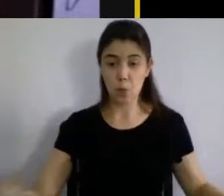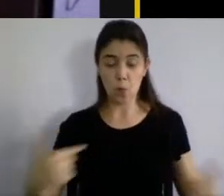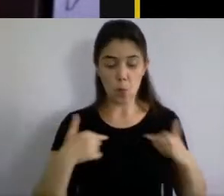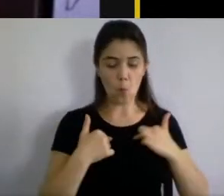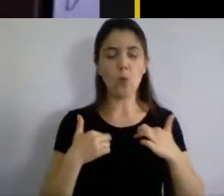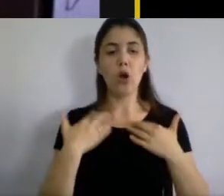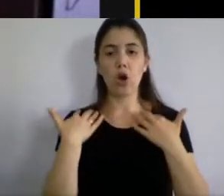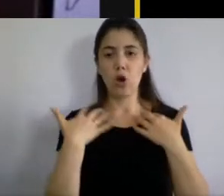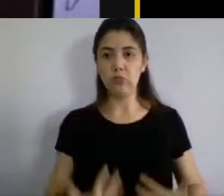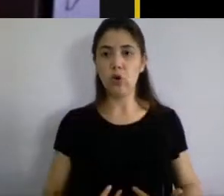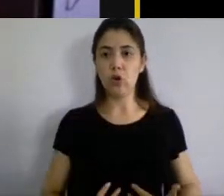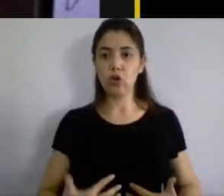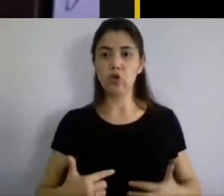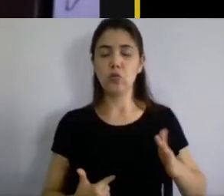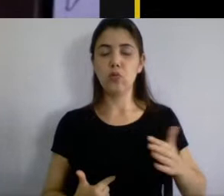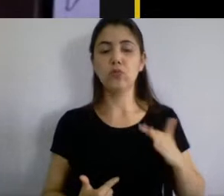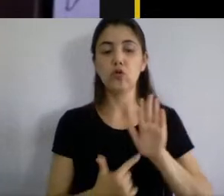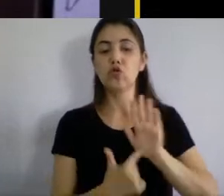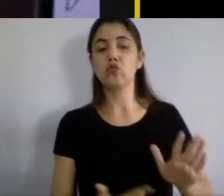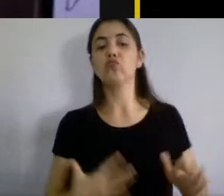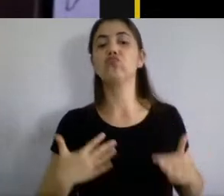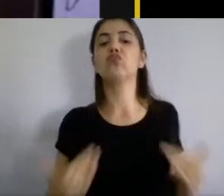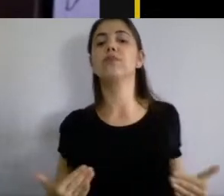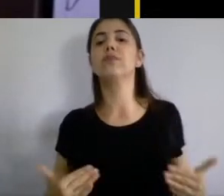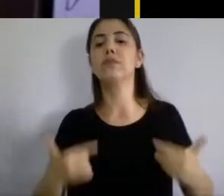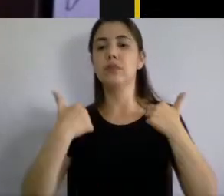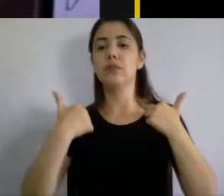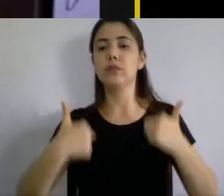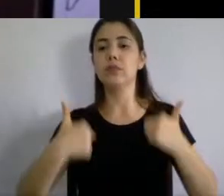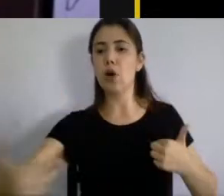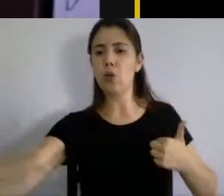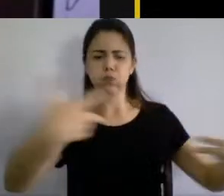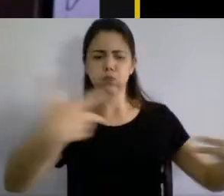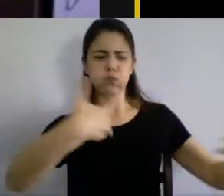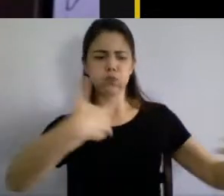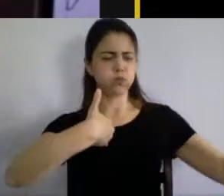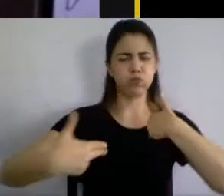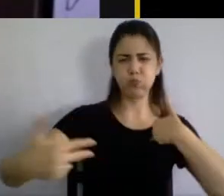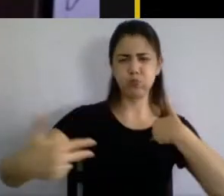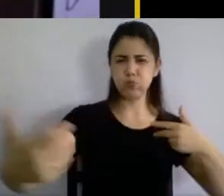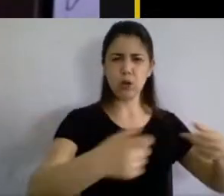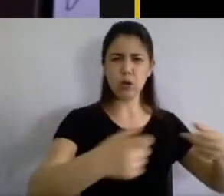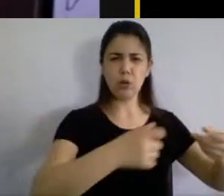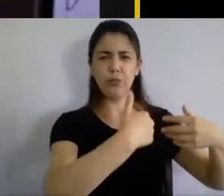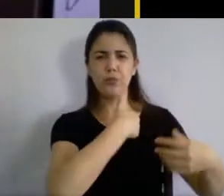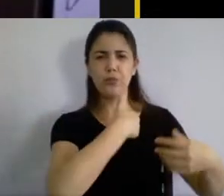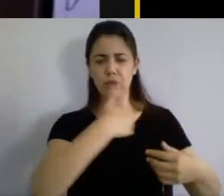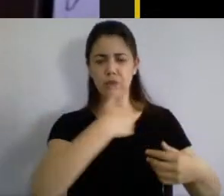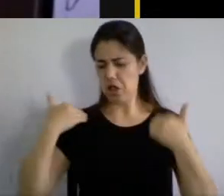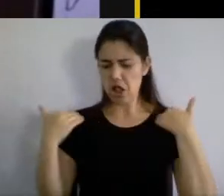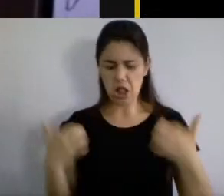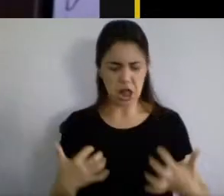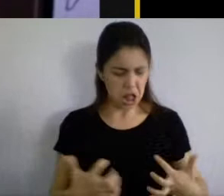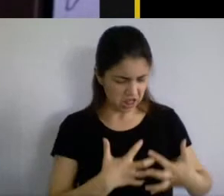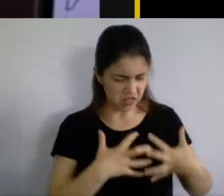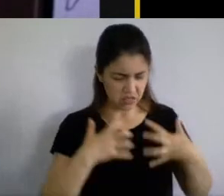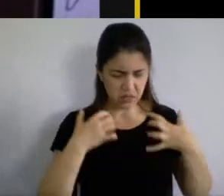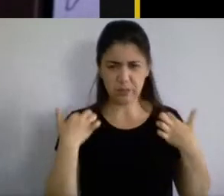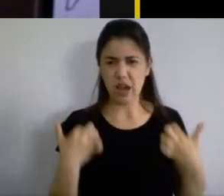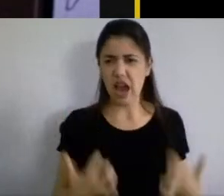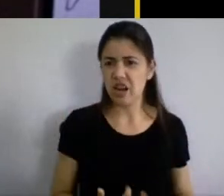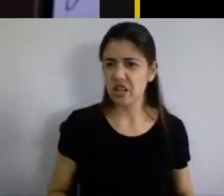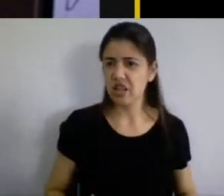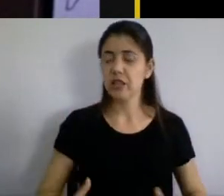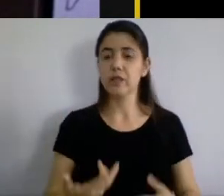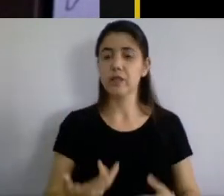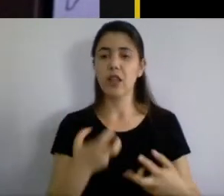flechas, espadas, facadas, que ele tinha recebido em várias guerras, defendendo Roma. Então,